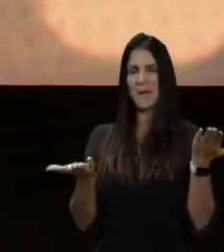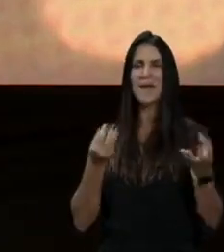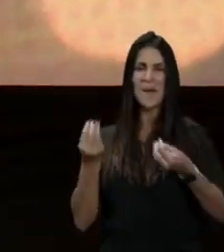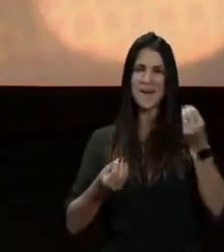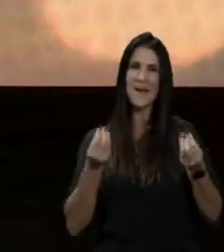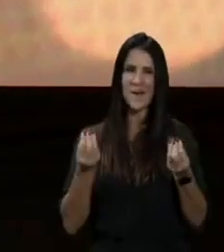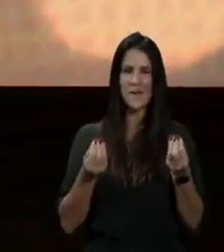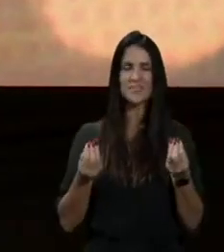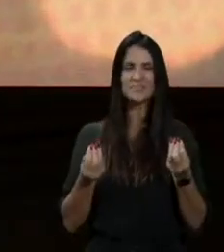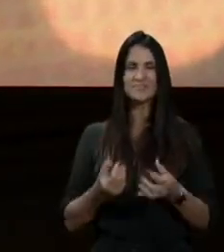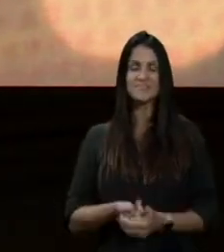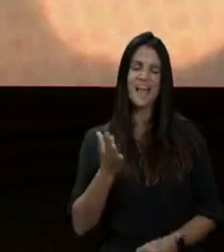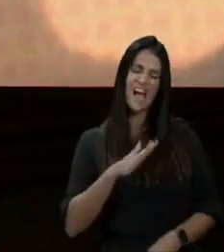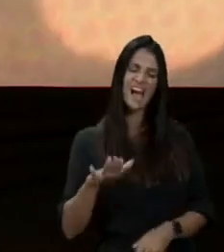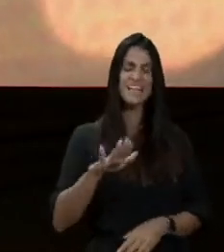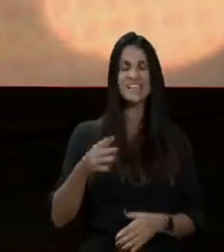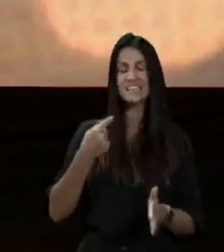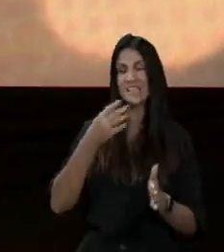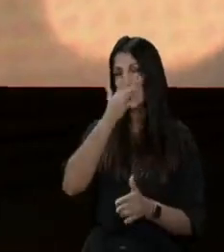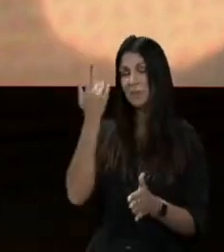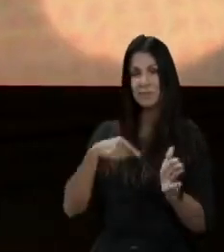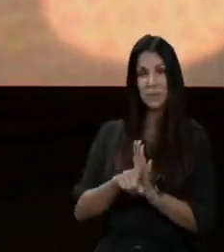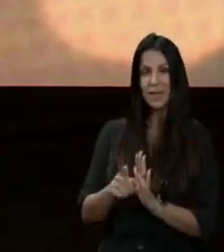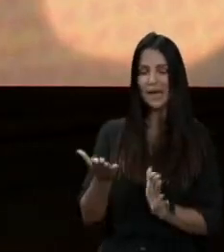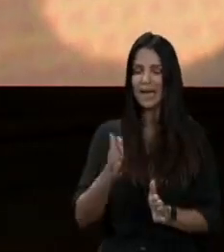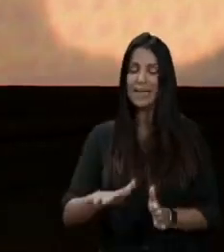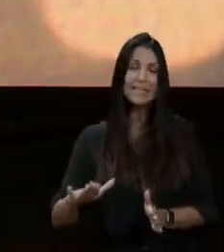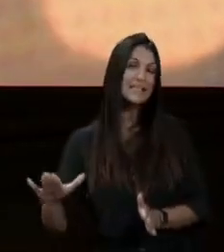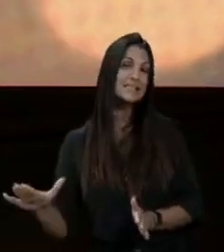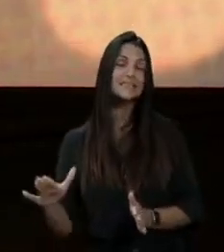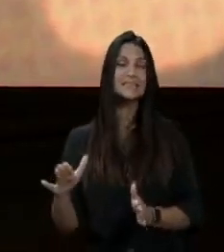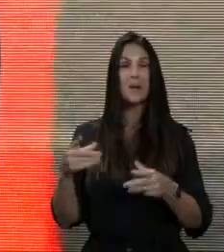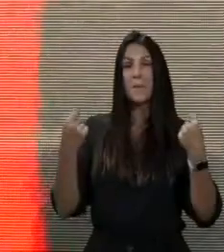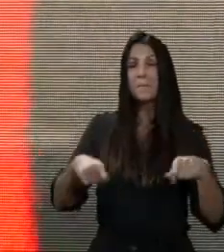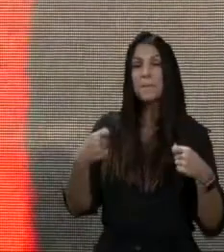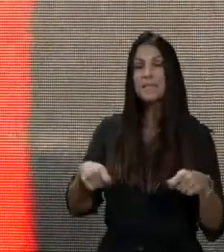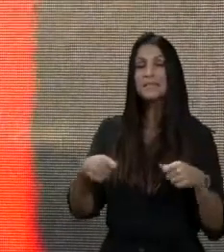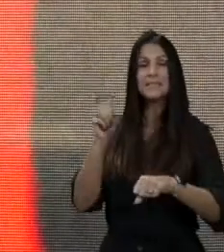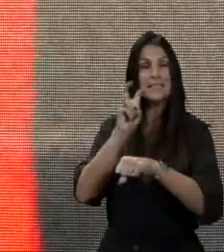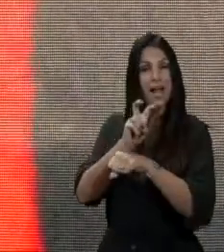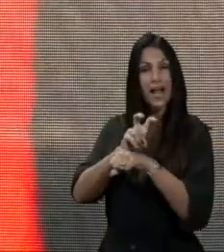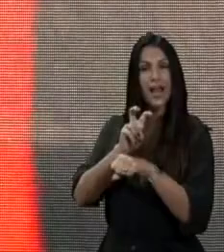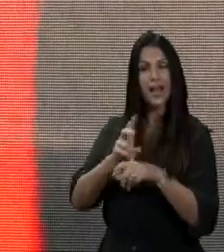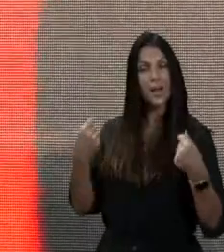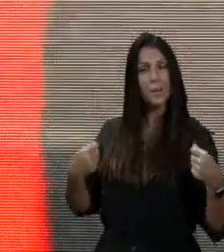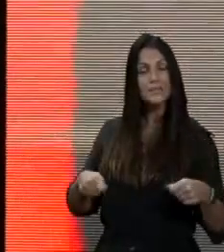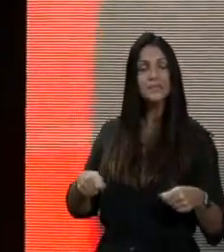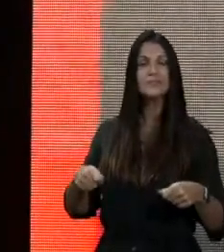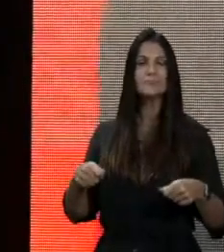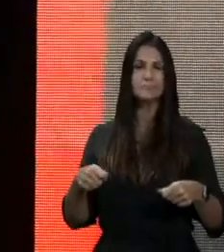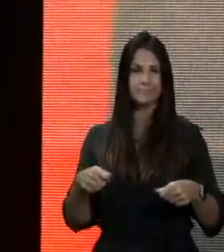alguém fala assim as crianças lá da do Orfanato tô precisando de comida Oi